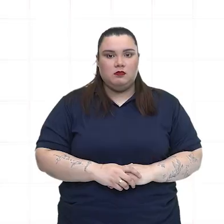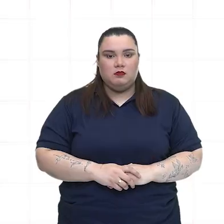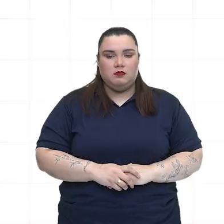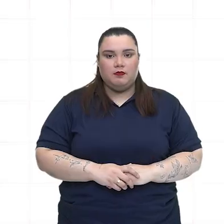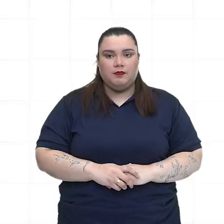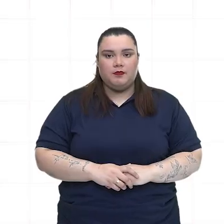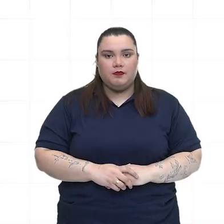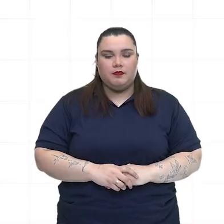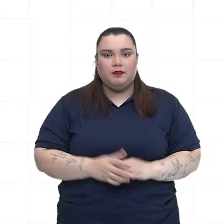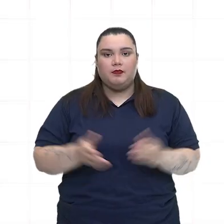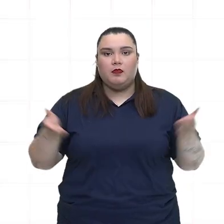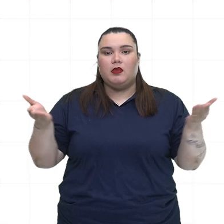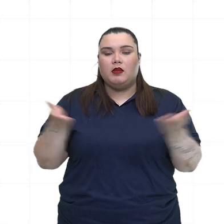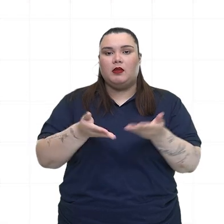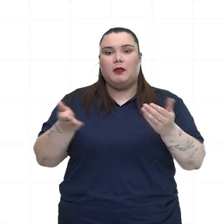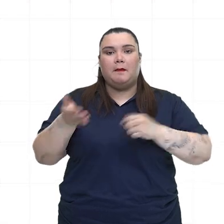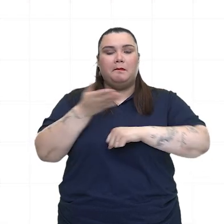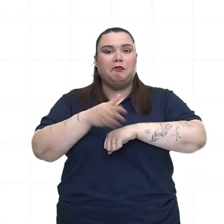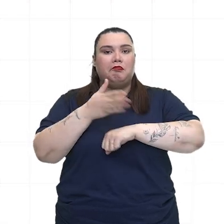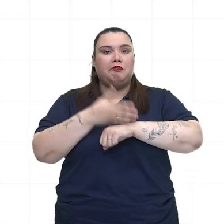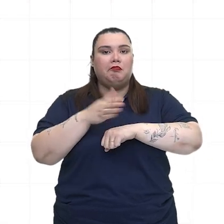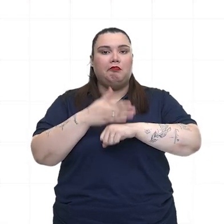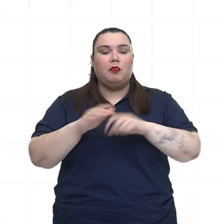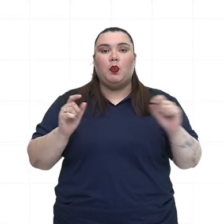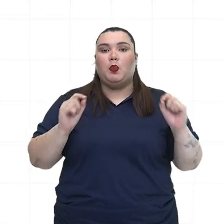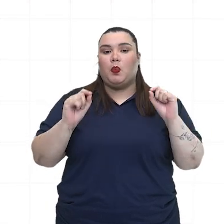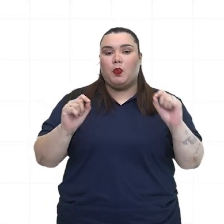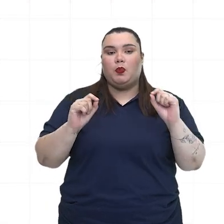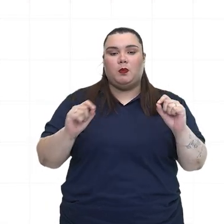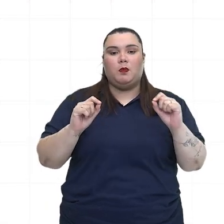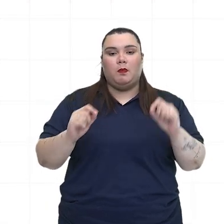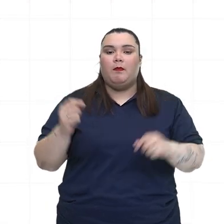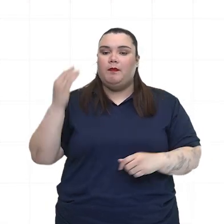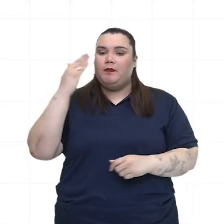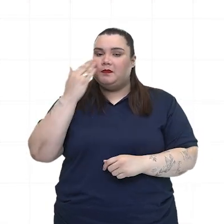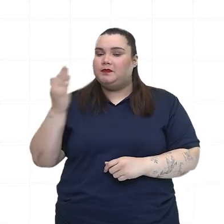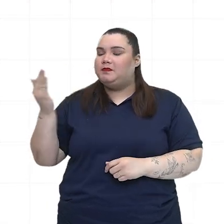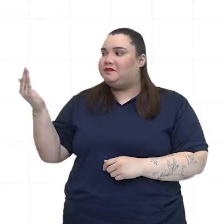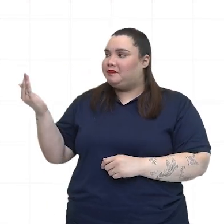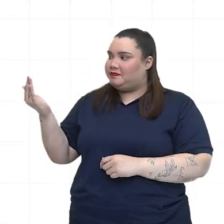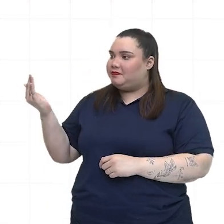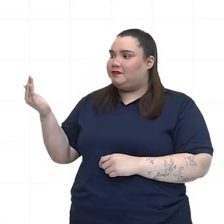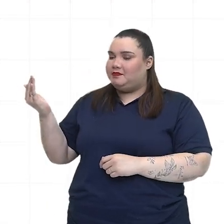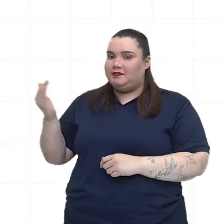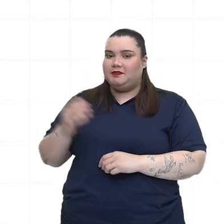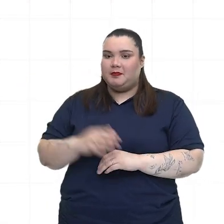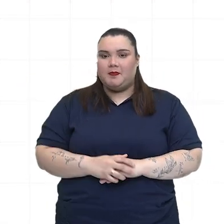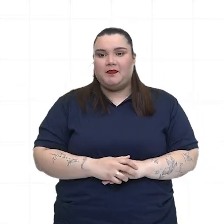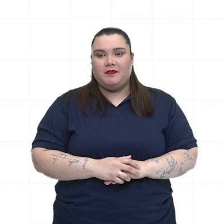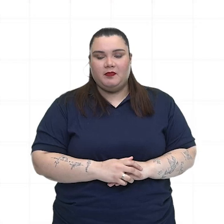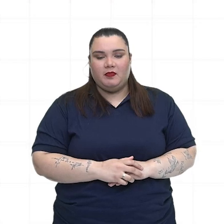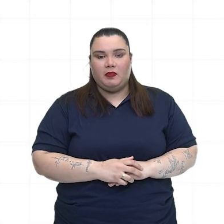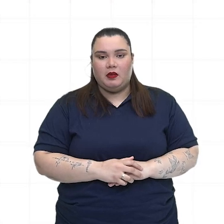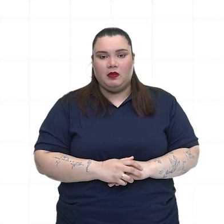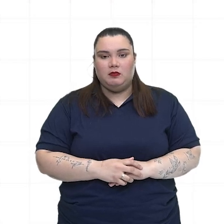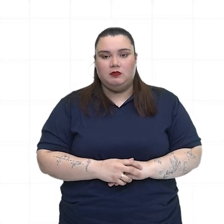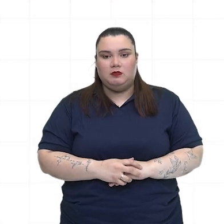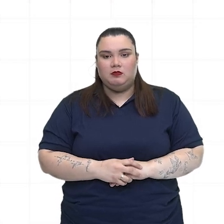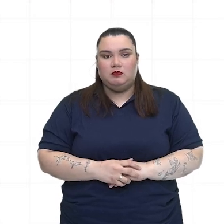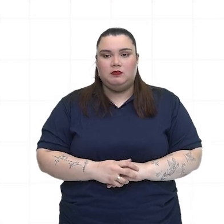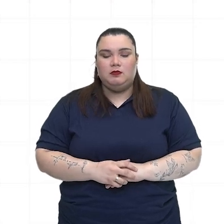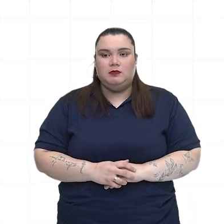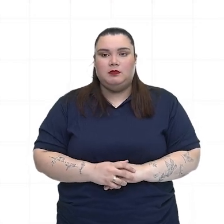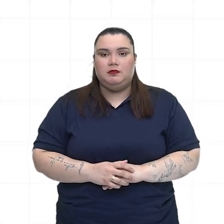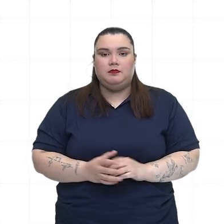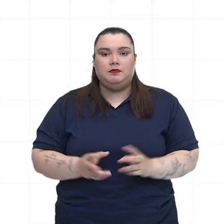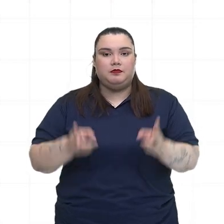Então o que nós vamos ter aqui para nós exercitarmos? Me acompanhem aí. Olha só.